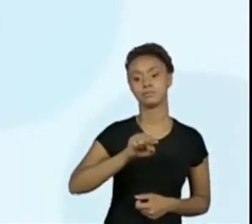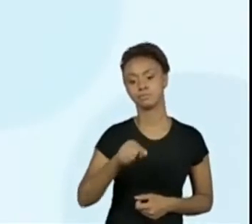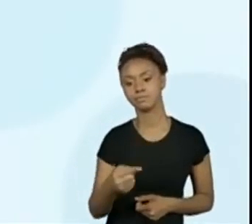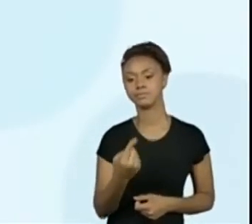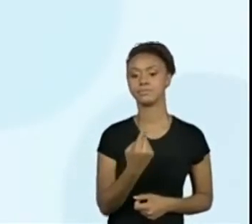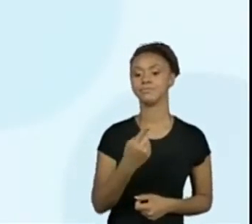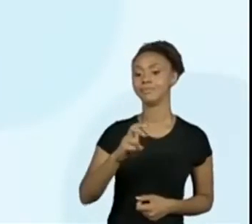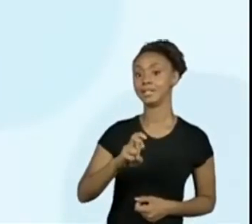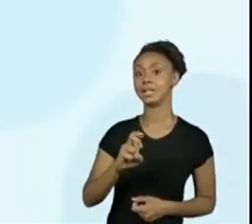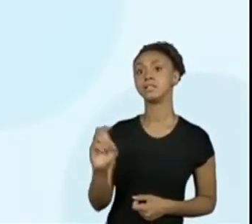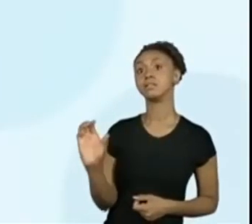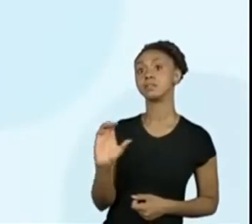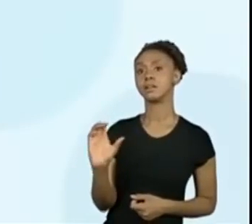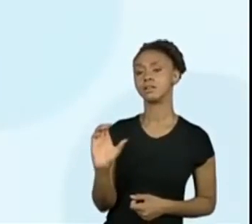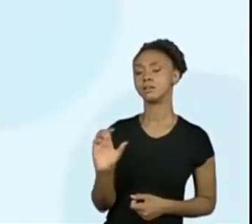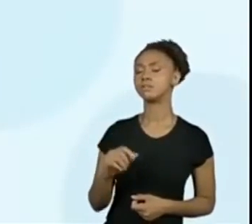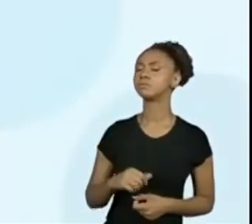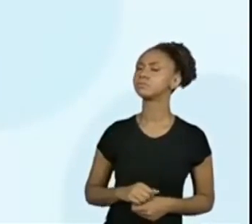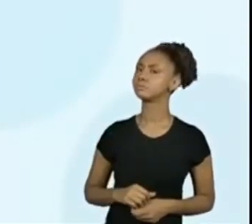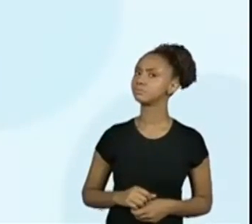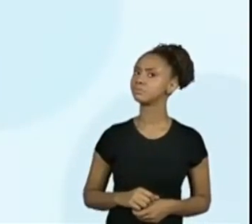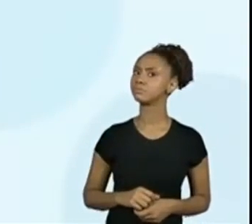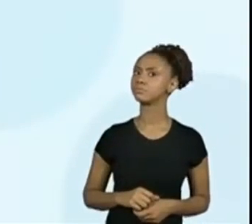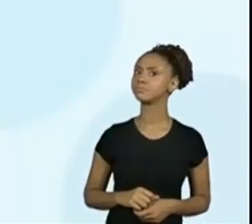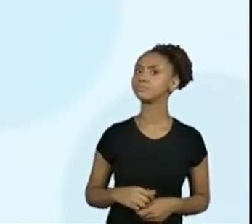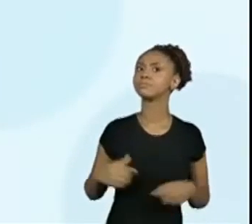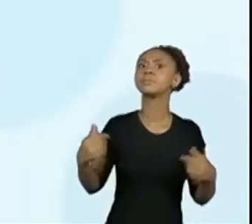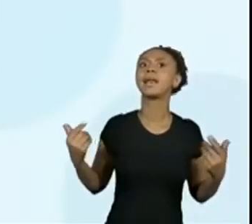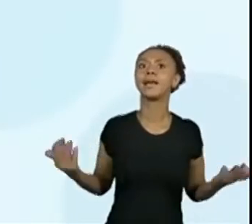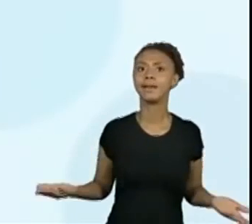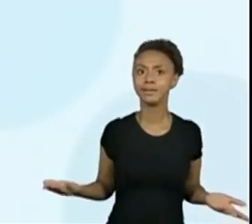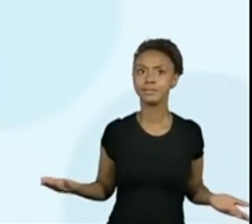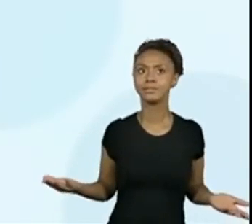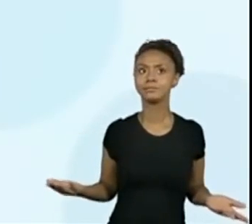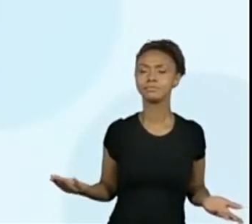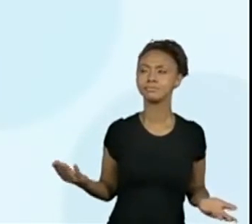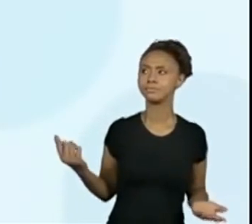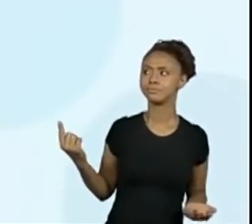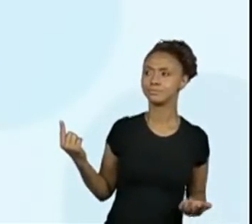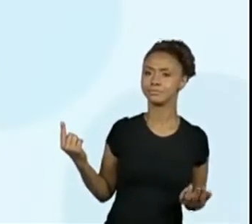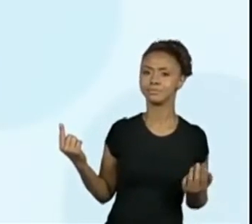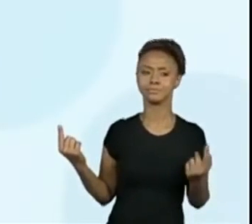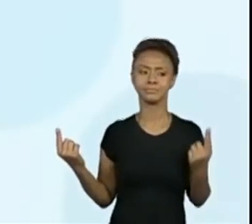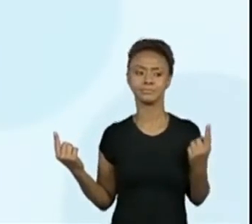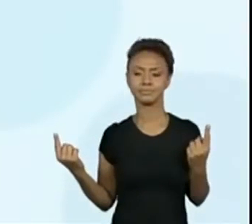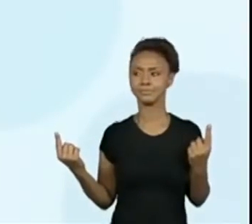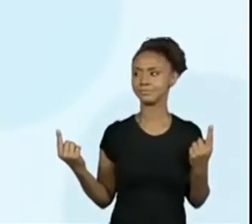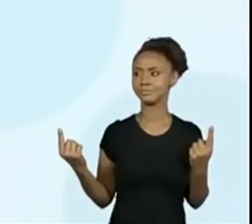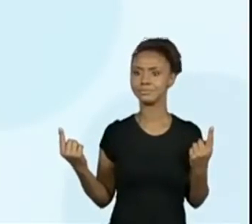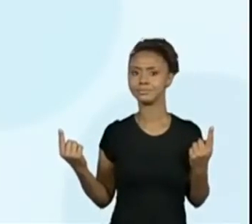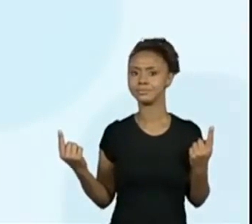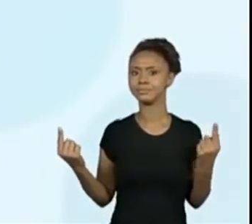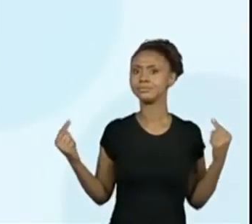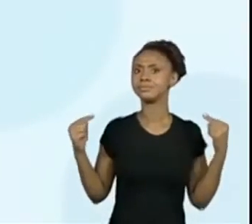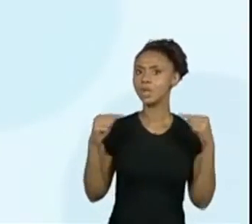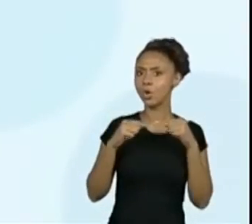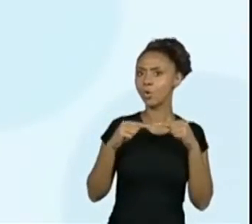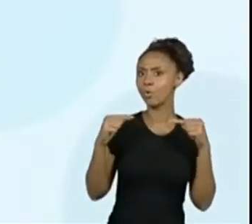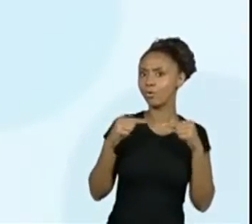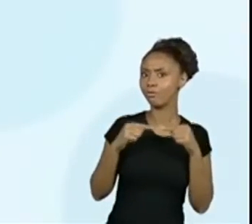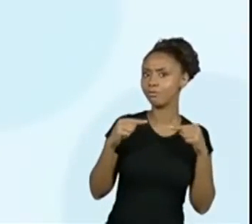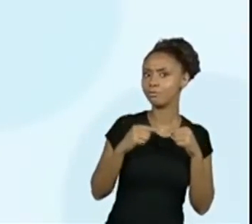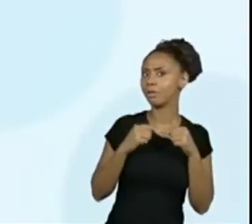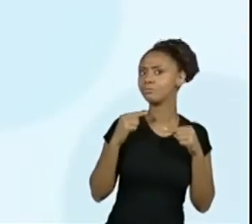R$27,15. E aí, a pergunta que não quer calar, esses valores são ou não equivalentes?